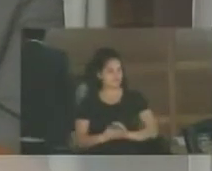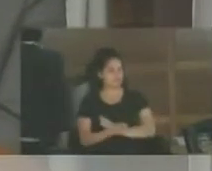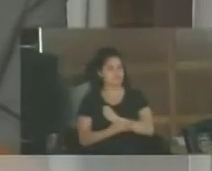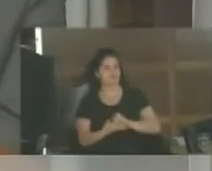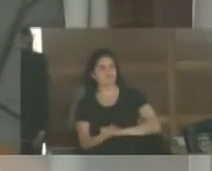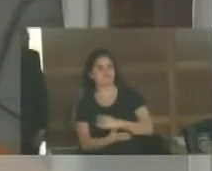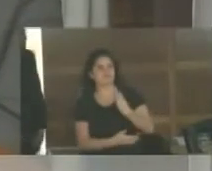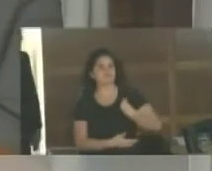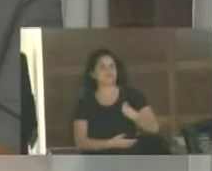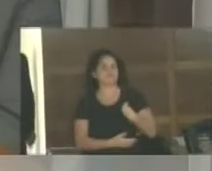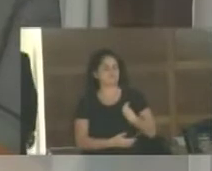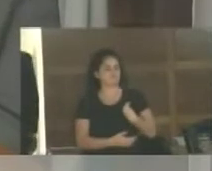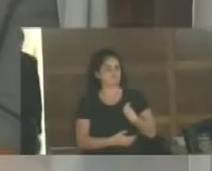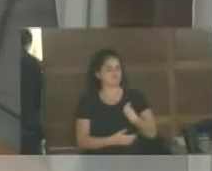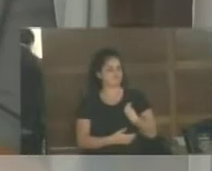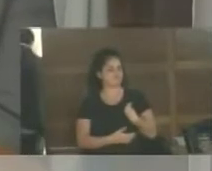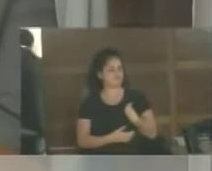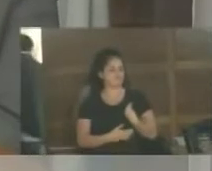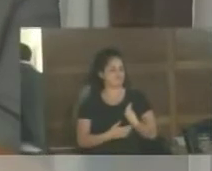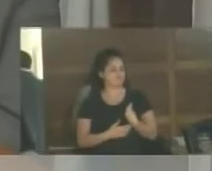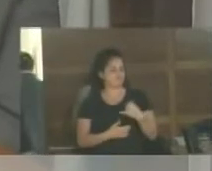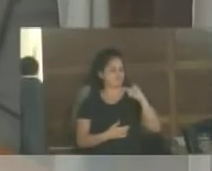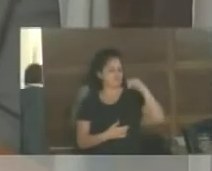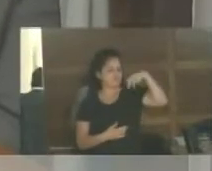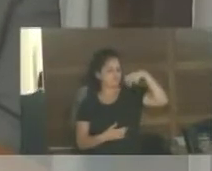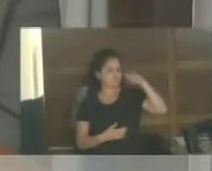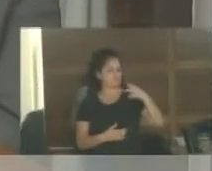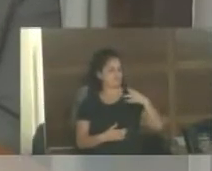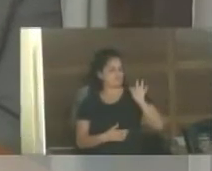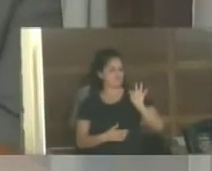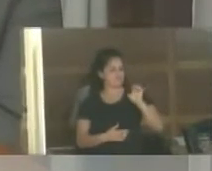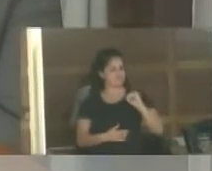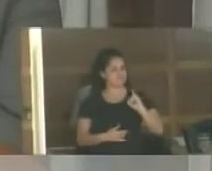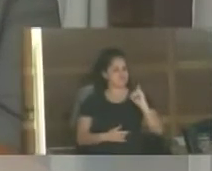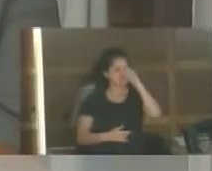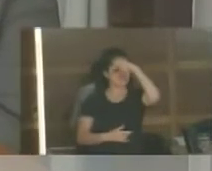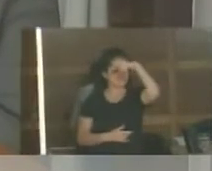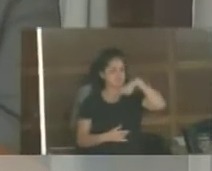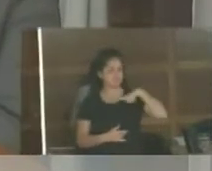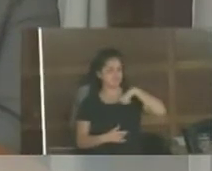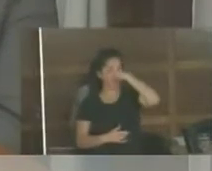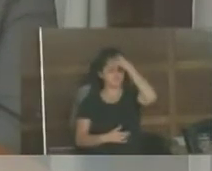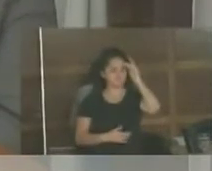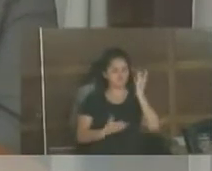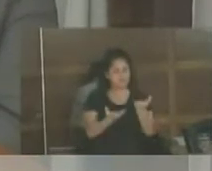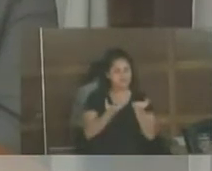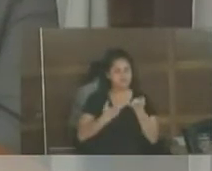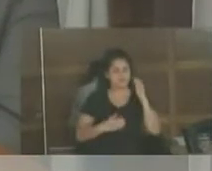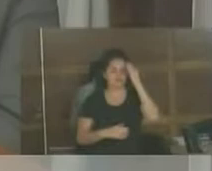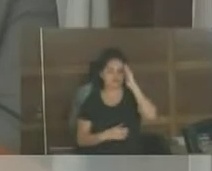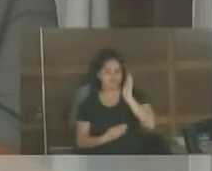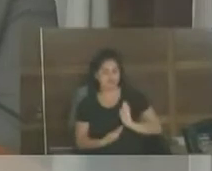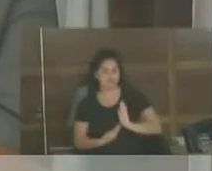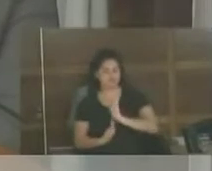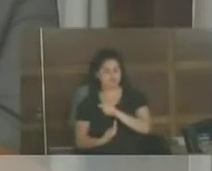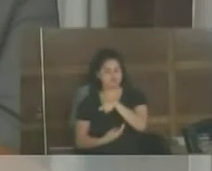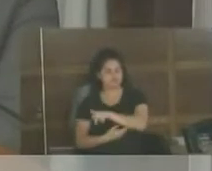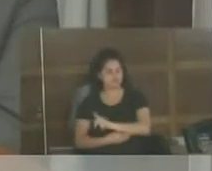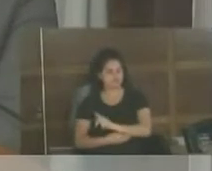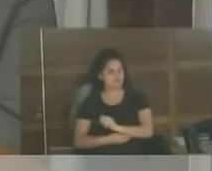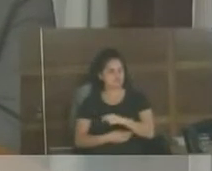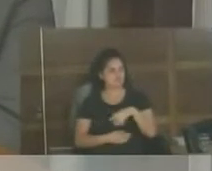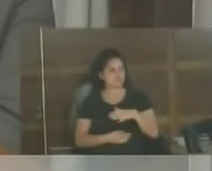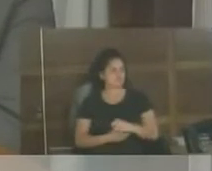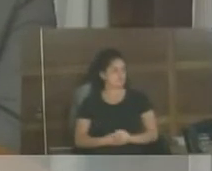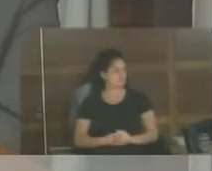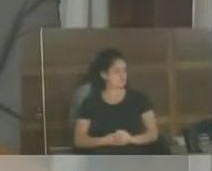é intolerável, insuportável ou interminável quando você tem alguém querendo te escutar, te entender e te ajudar. A intenção desse